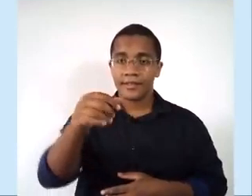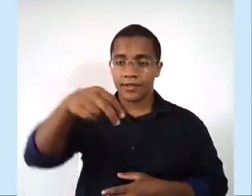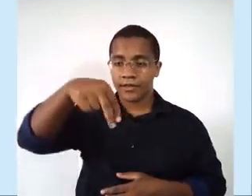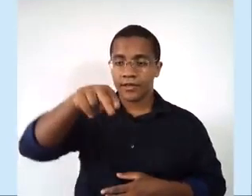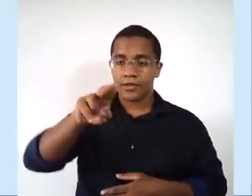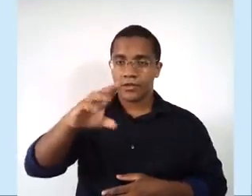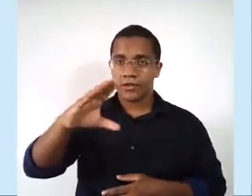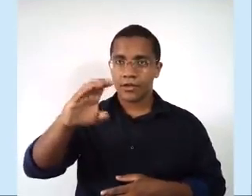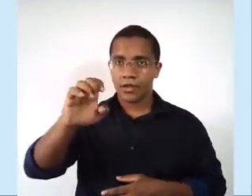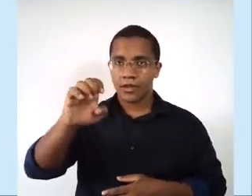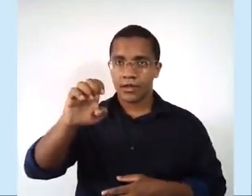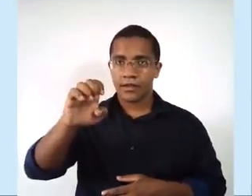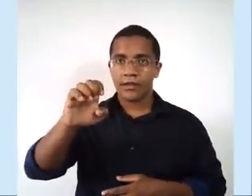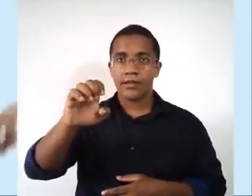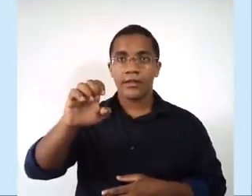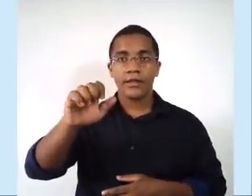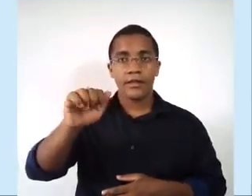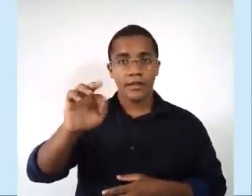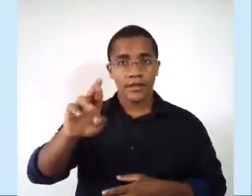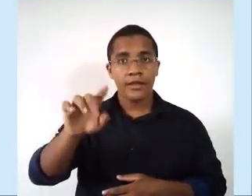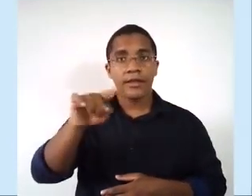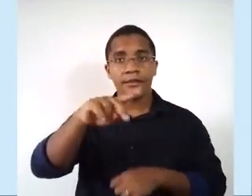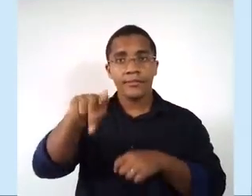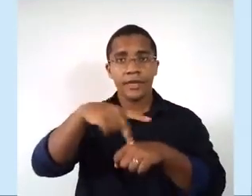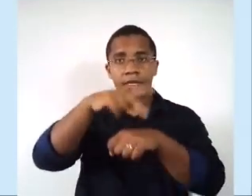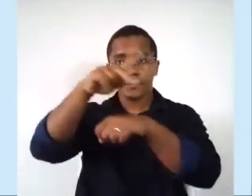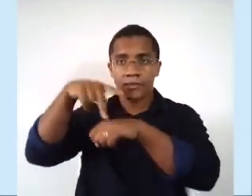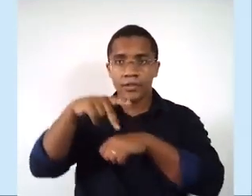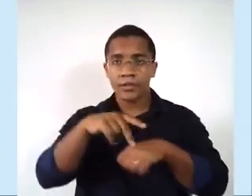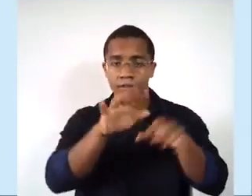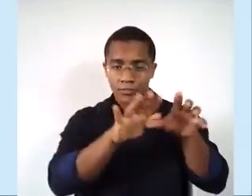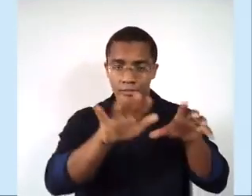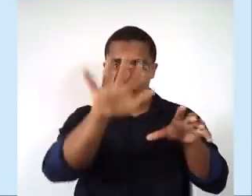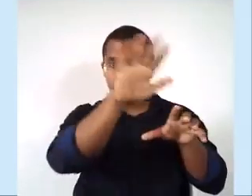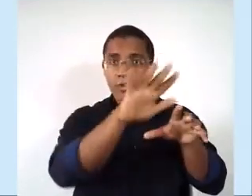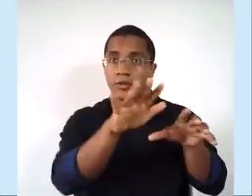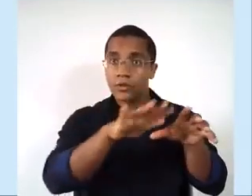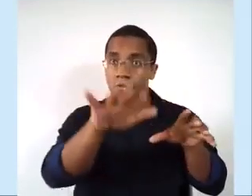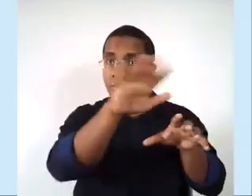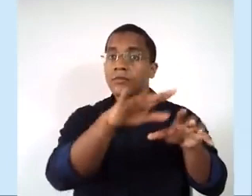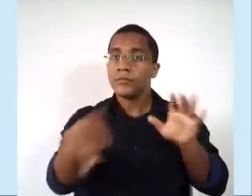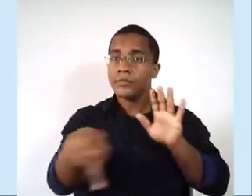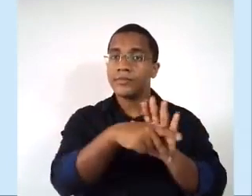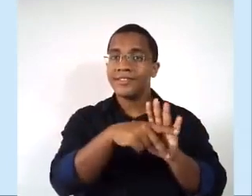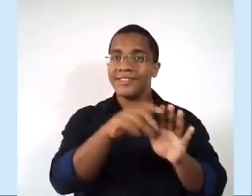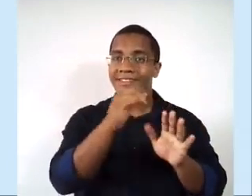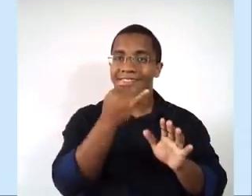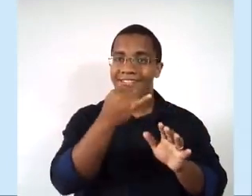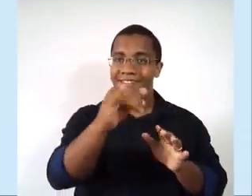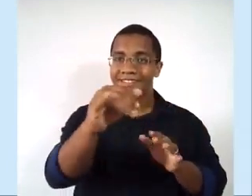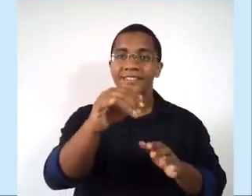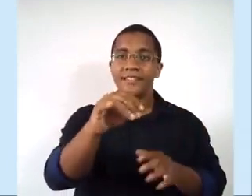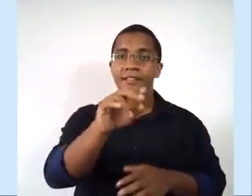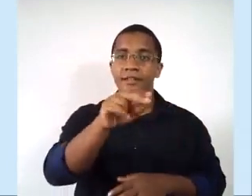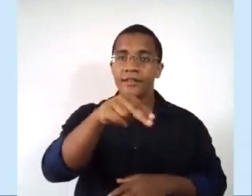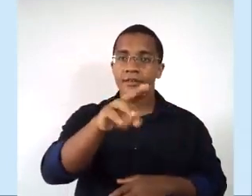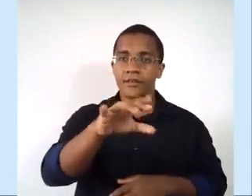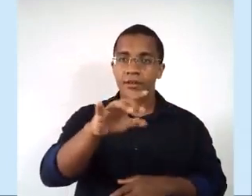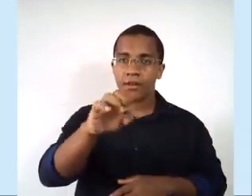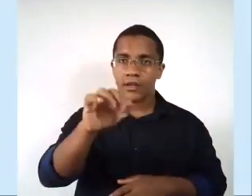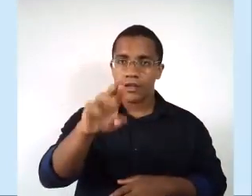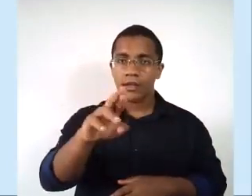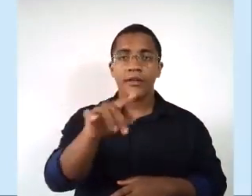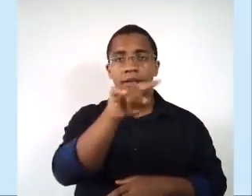energia nuclear para todos os países que estão inseridos no bloco. Tá? Então, a gente vai ver que a Euratom ela vai começar a guiar